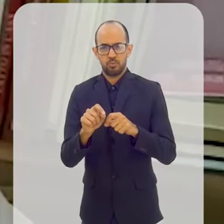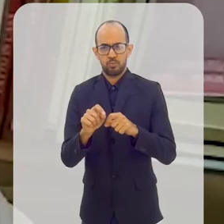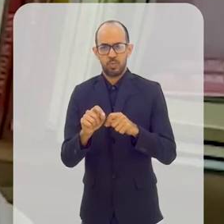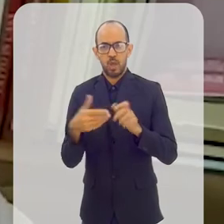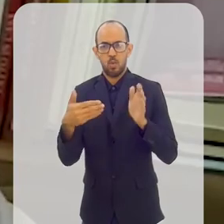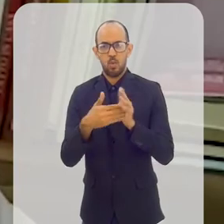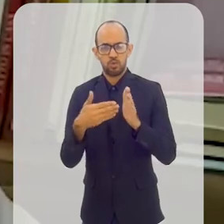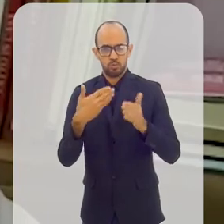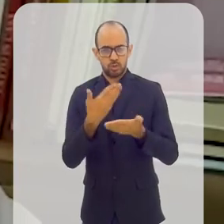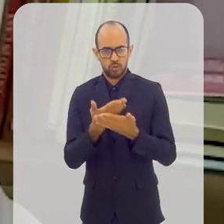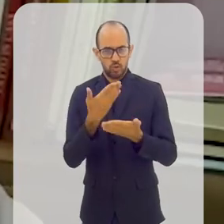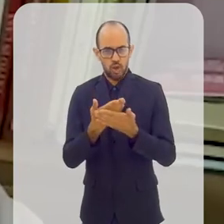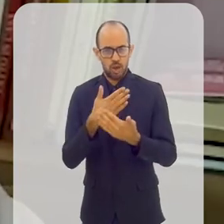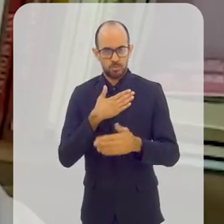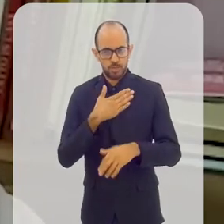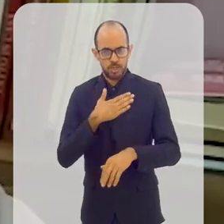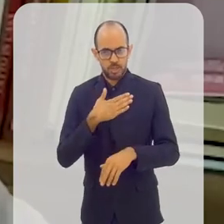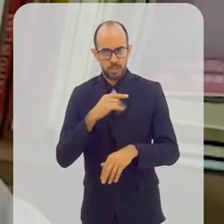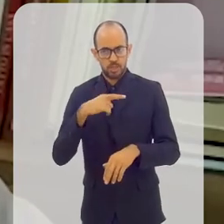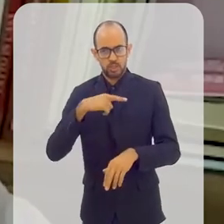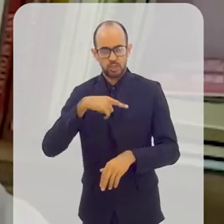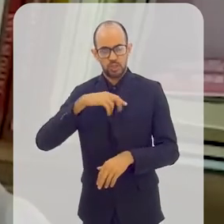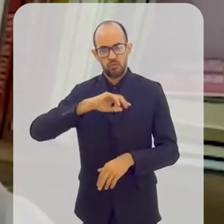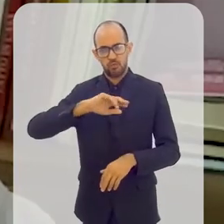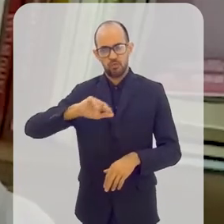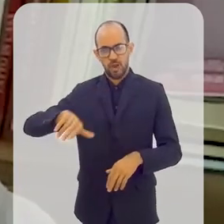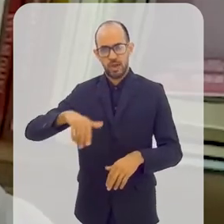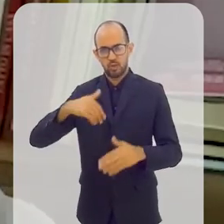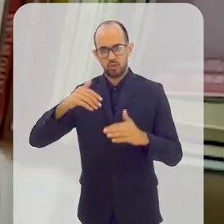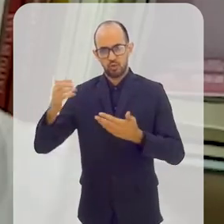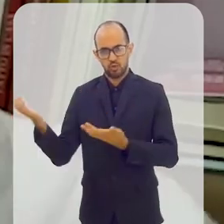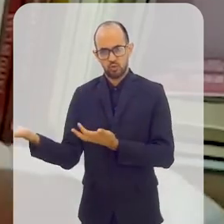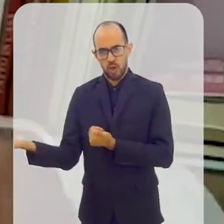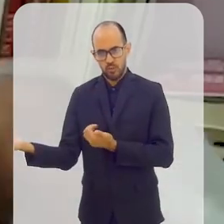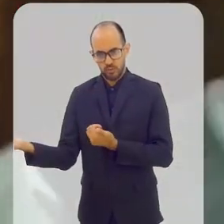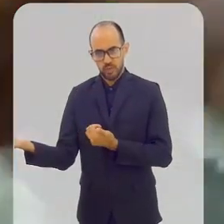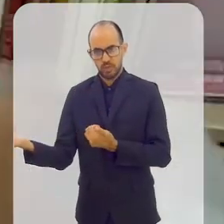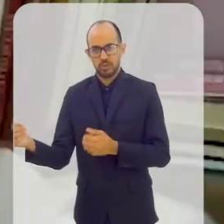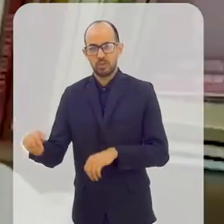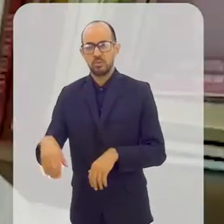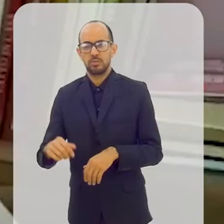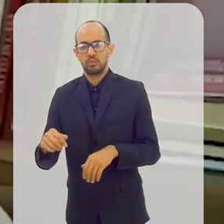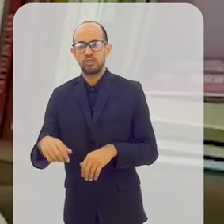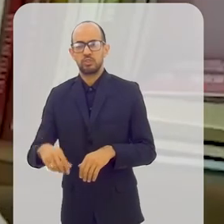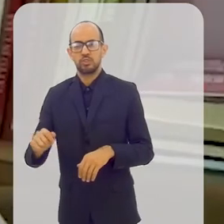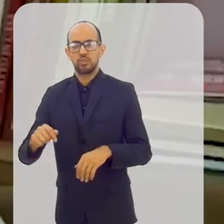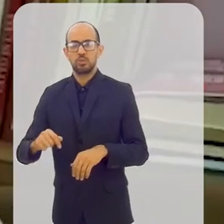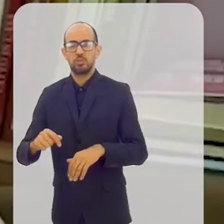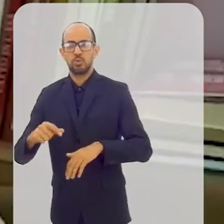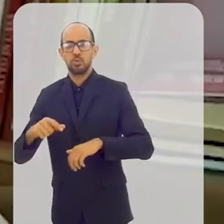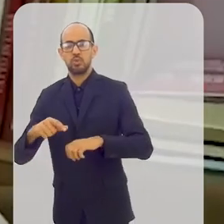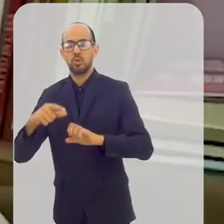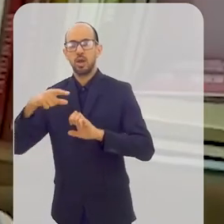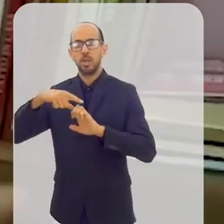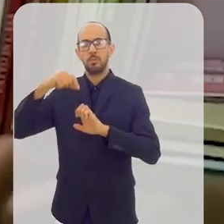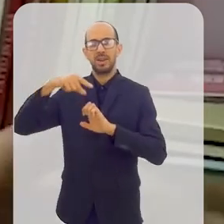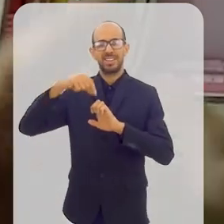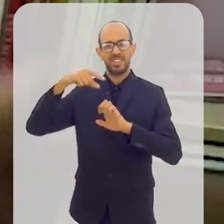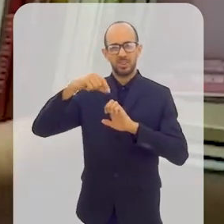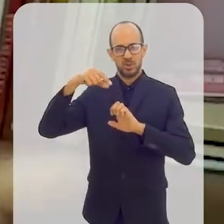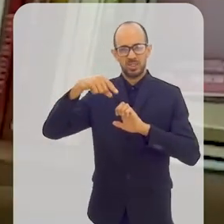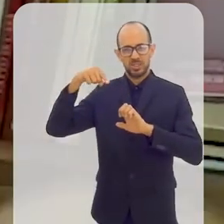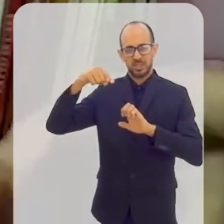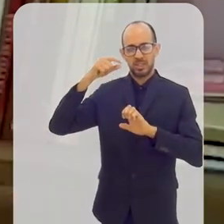última escola, e tinha diversos jovens, tipo empreendedores. Jovens que